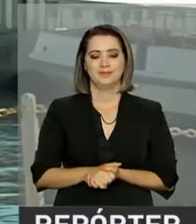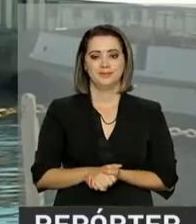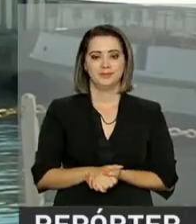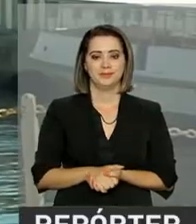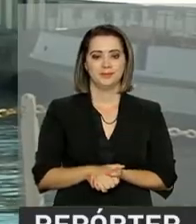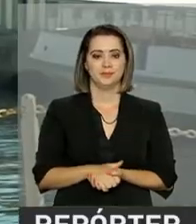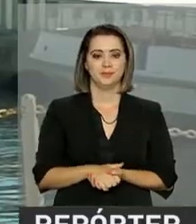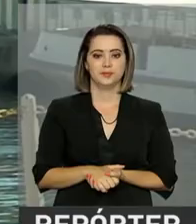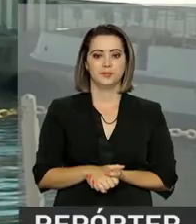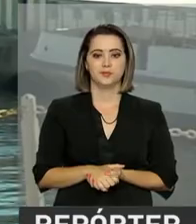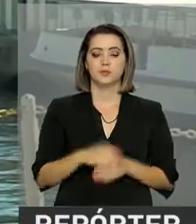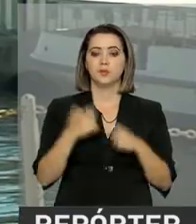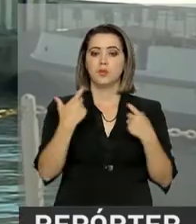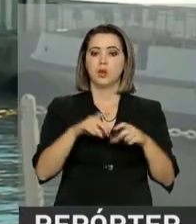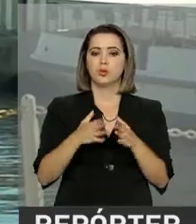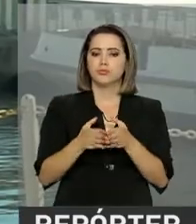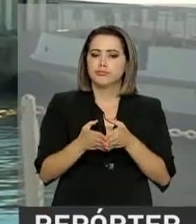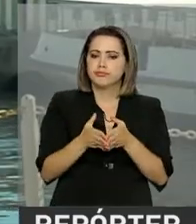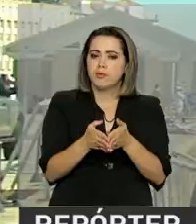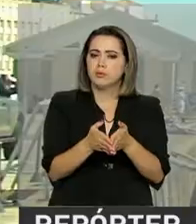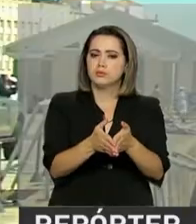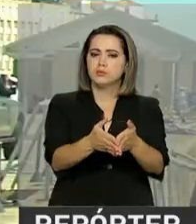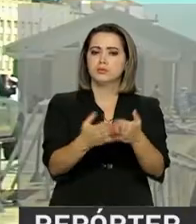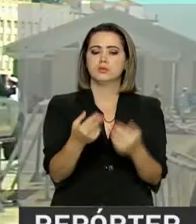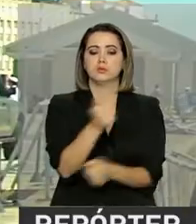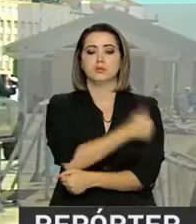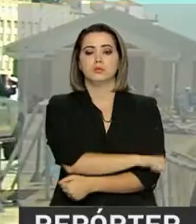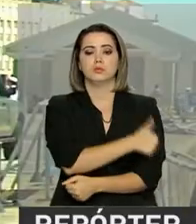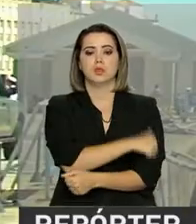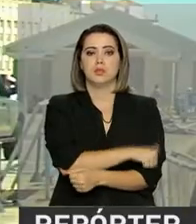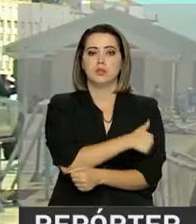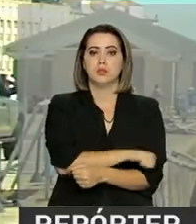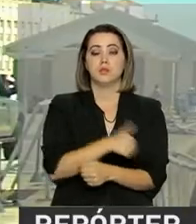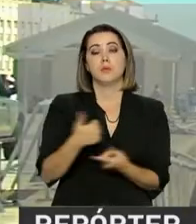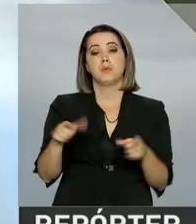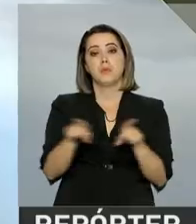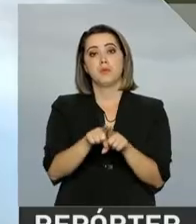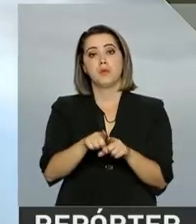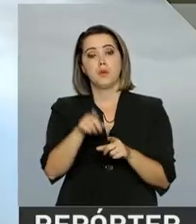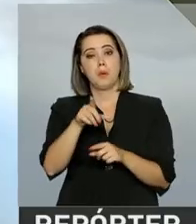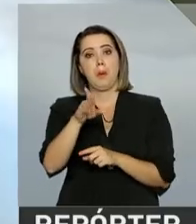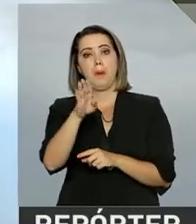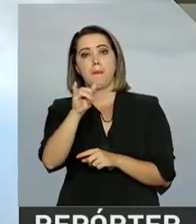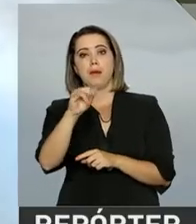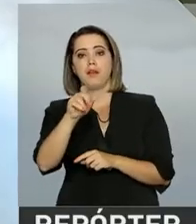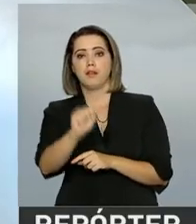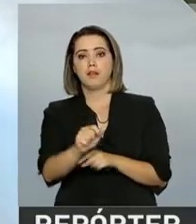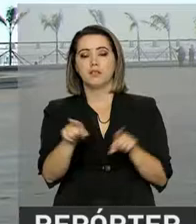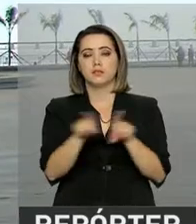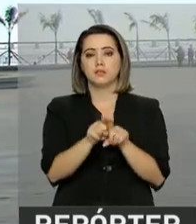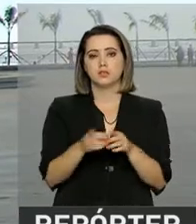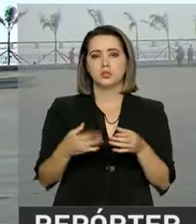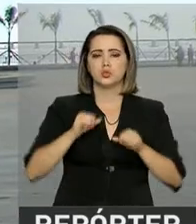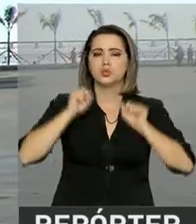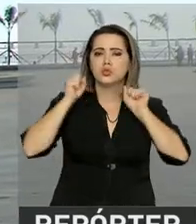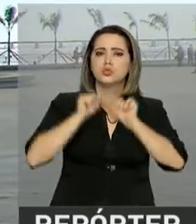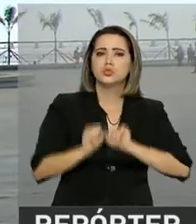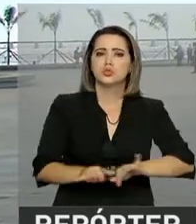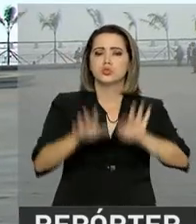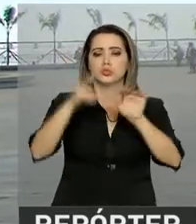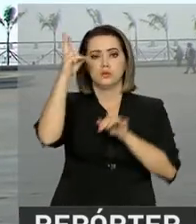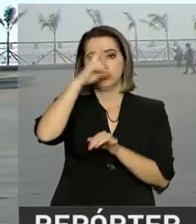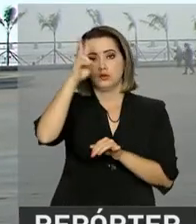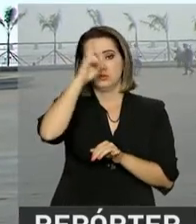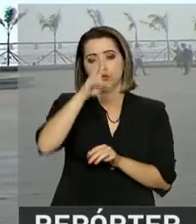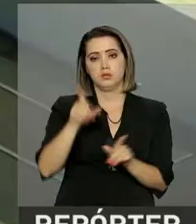na zona de tortas do rio de janeiro área banhada pela baía de guanabara e carregada de história o que não falta é opção